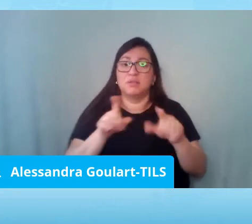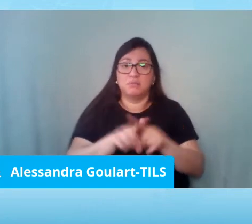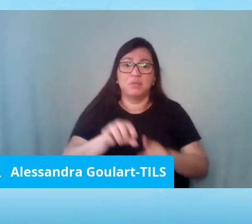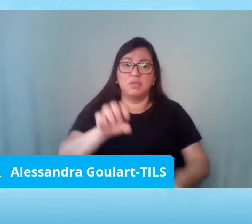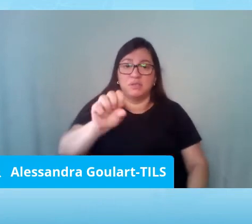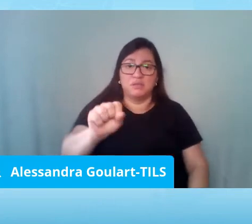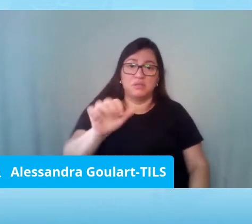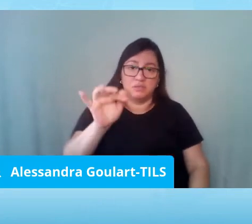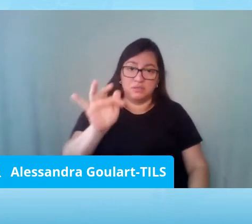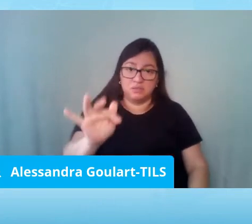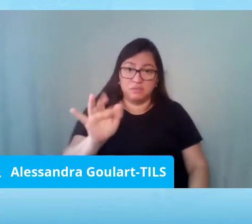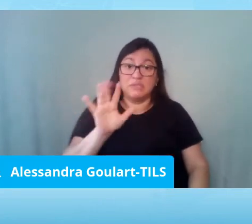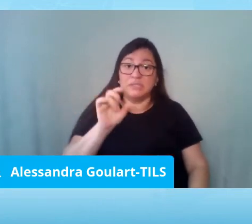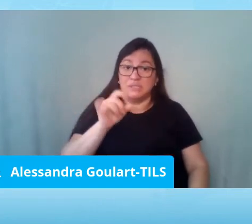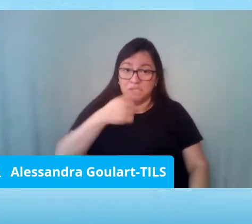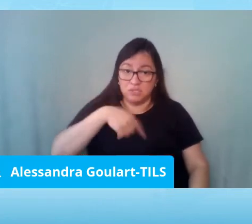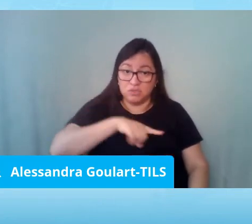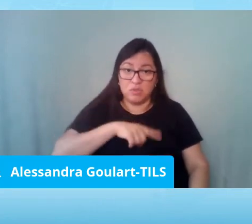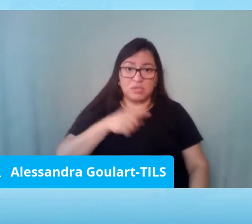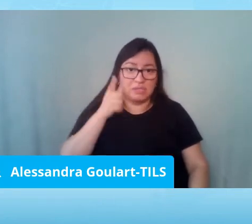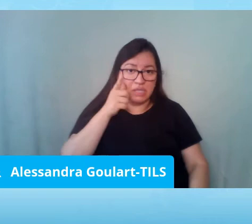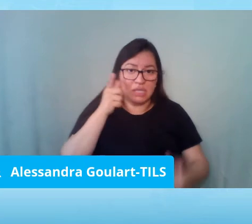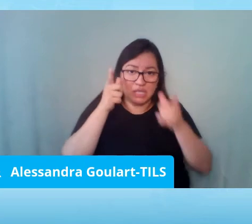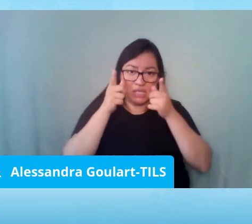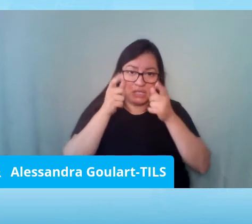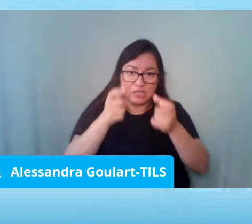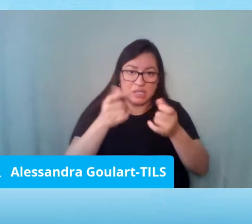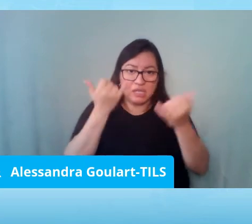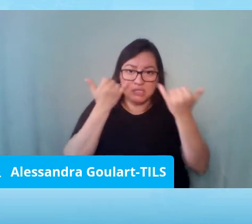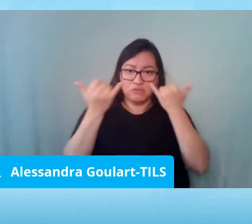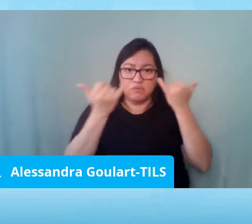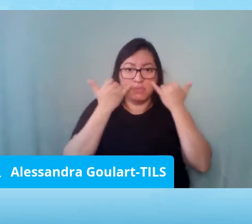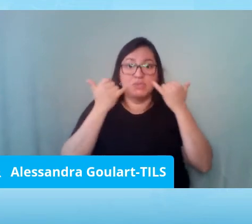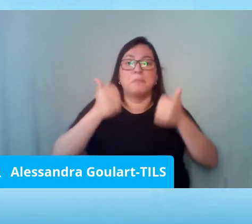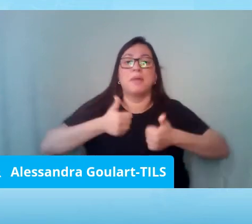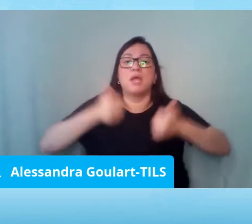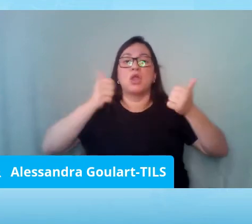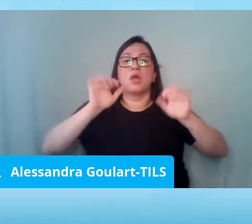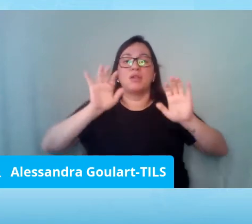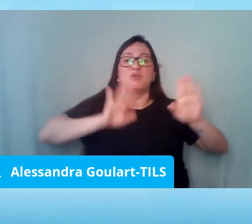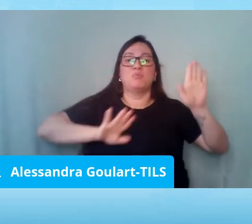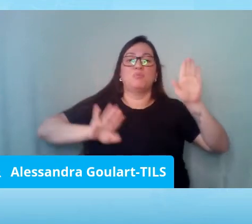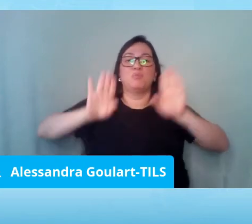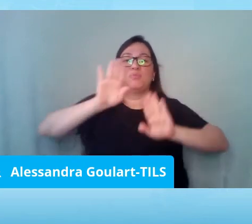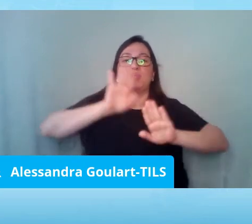esses preconceitos. Eu acho que é um pouco um dos nossos intuitos aqui, né? Que eu acho